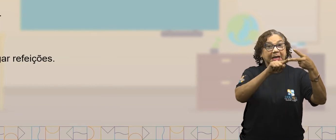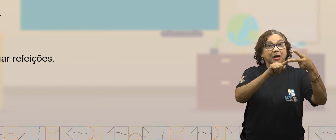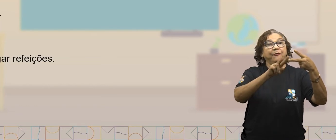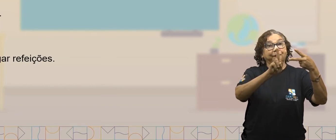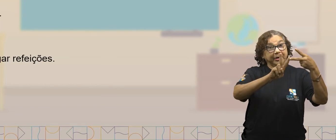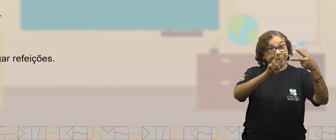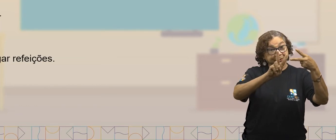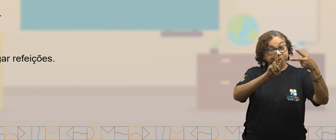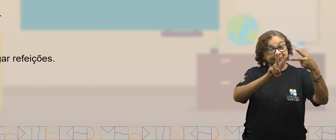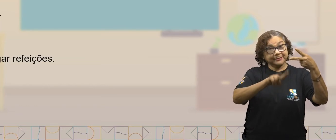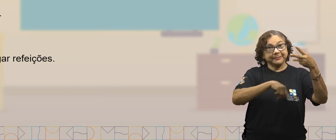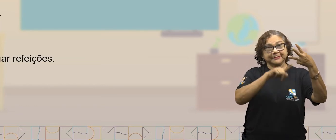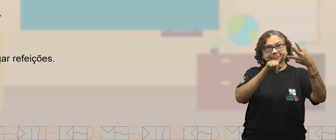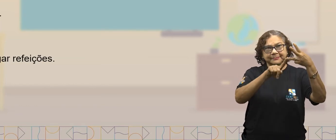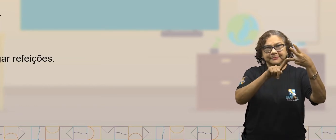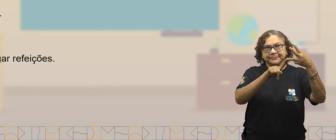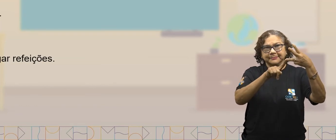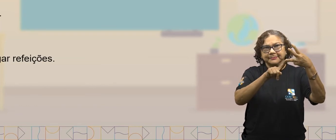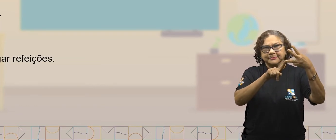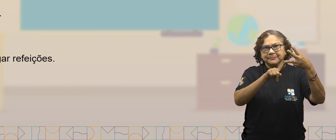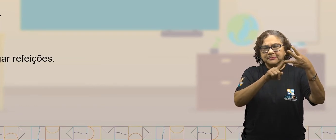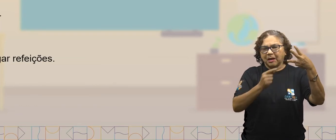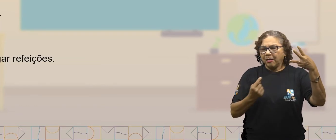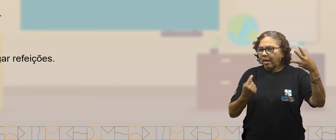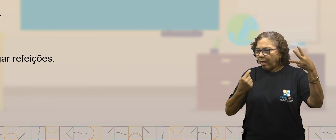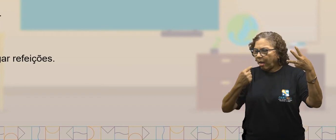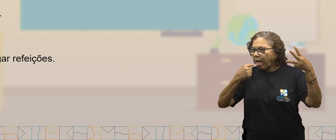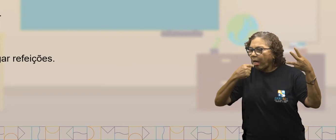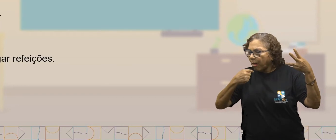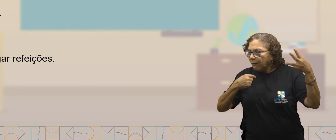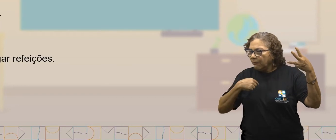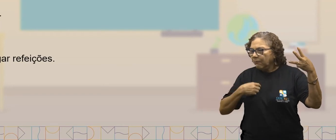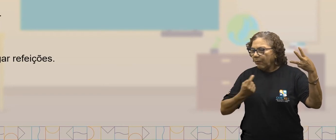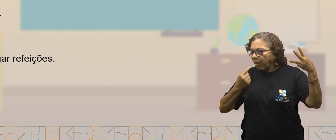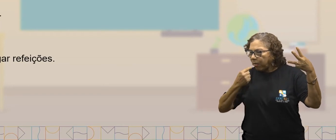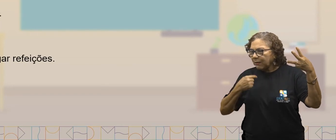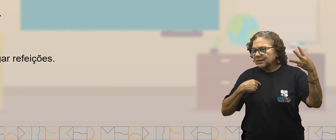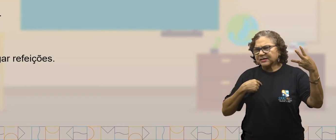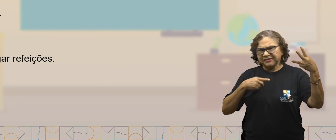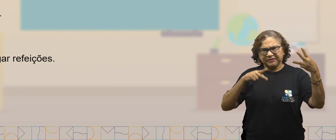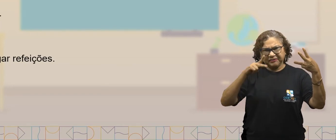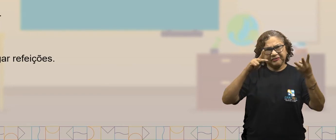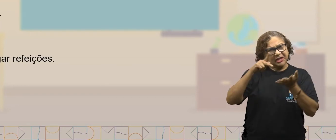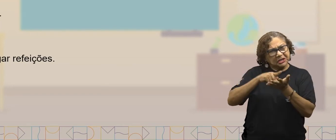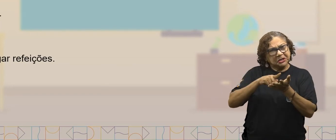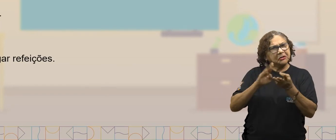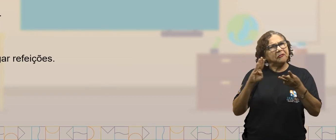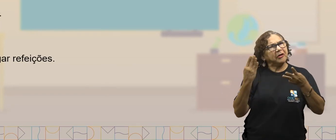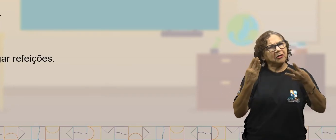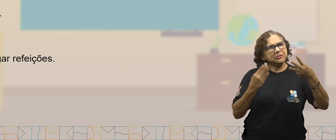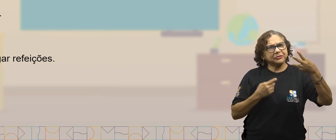Verdadeiro. Provocar vômitos é um sintoma? Verdadeiro ou falso?